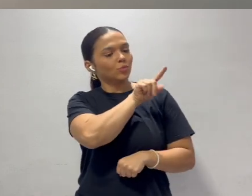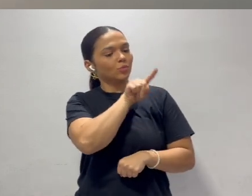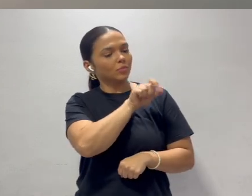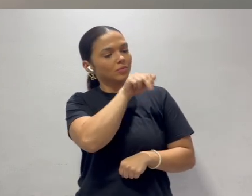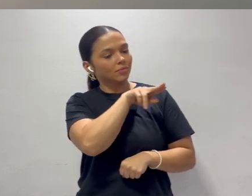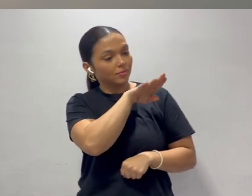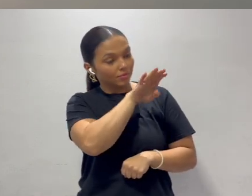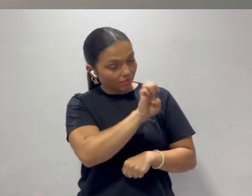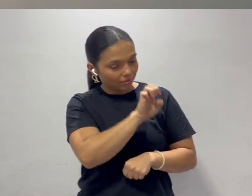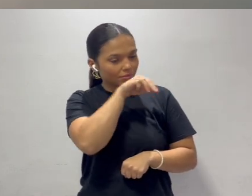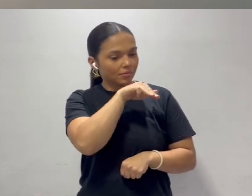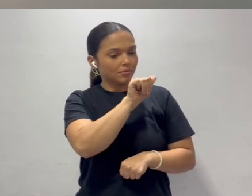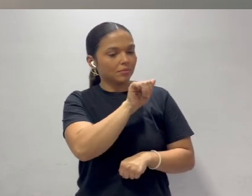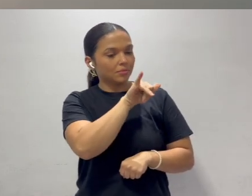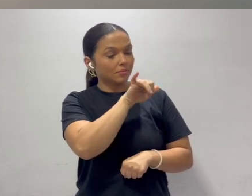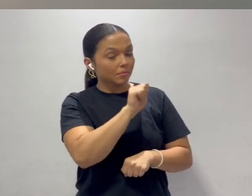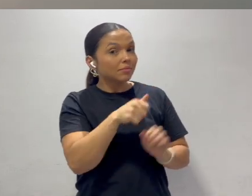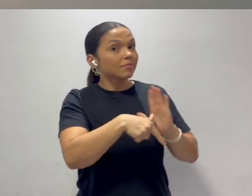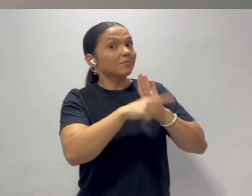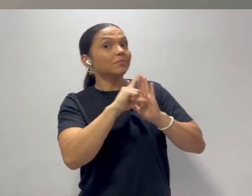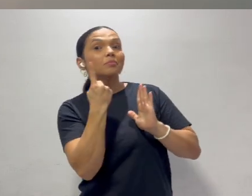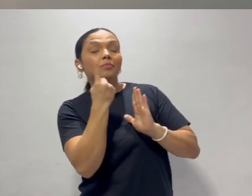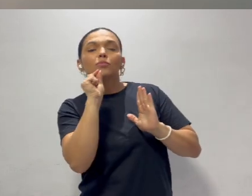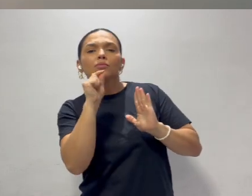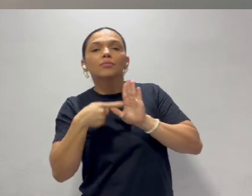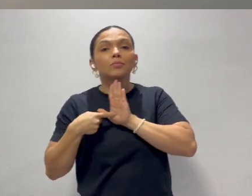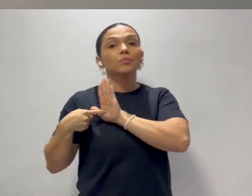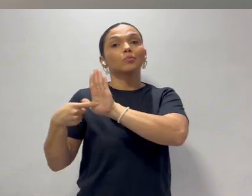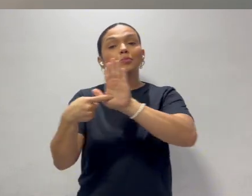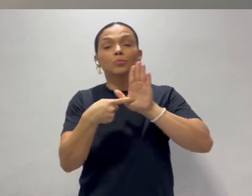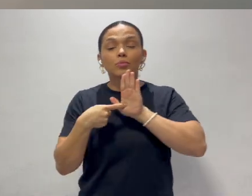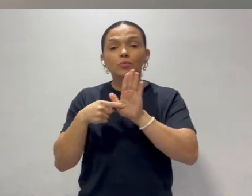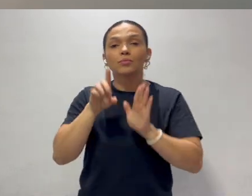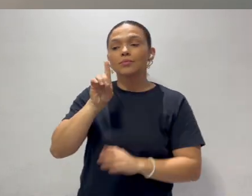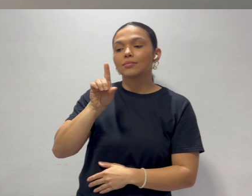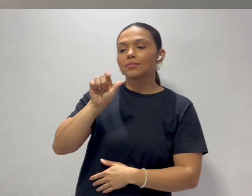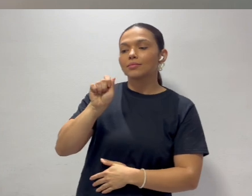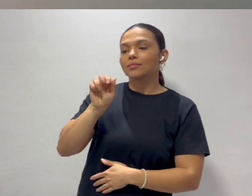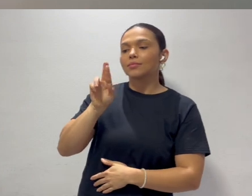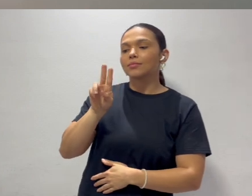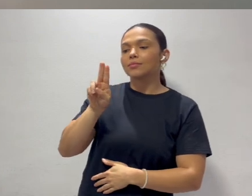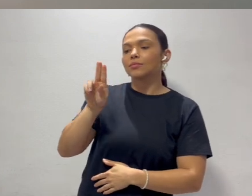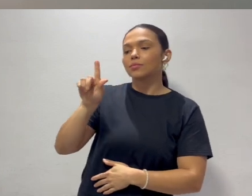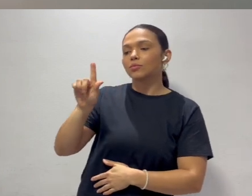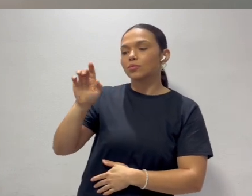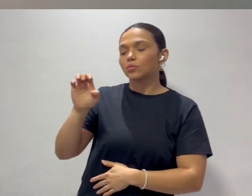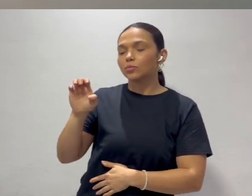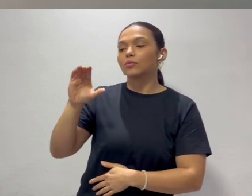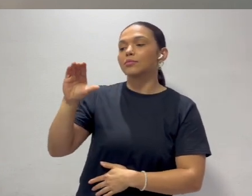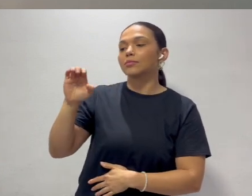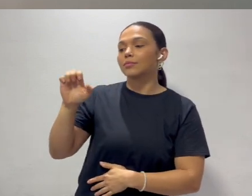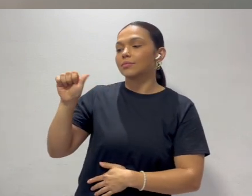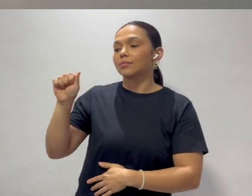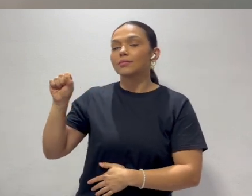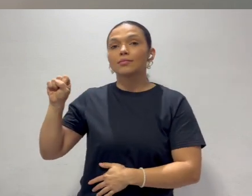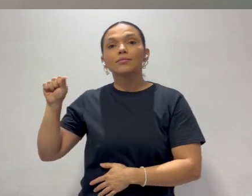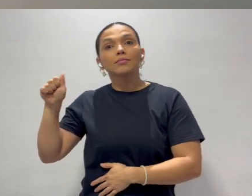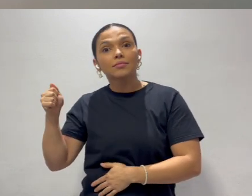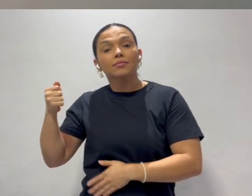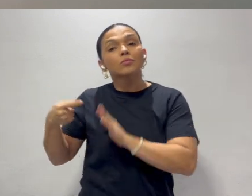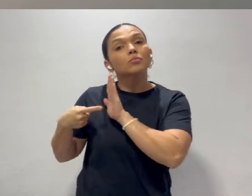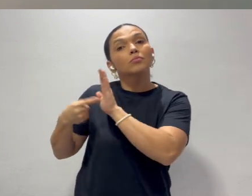CEO da Aposenta PCD, o Roland vai trazer para a gente sobre os seminovos da Daruge Veículos do